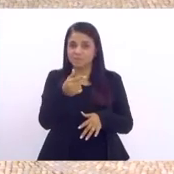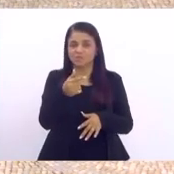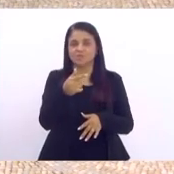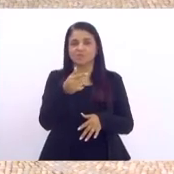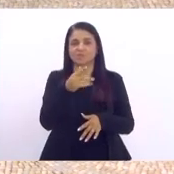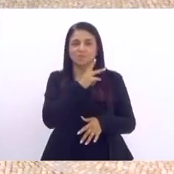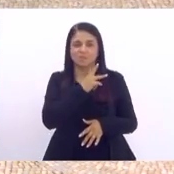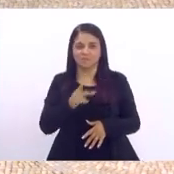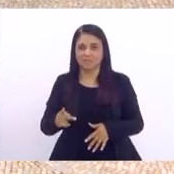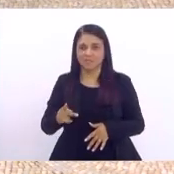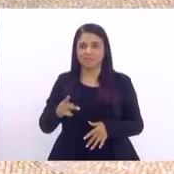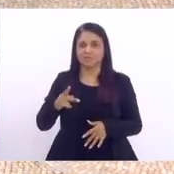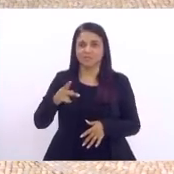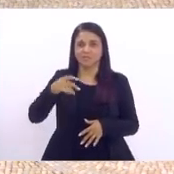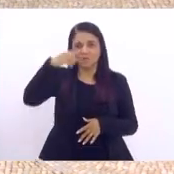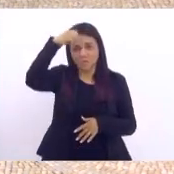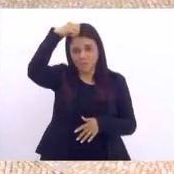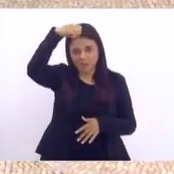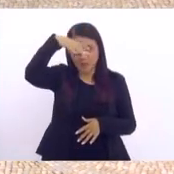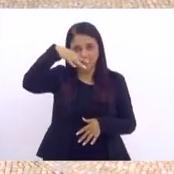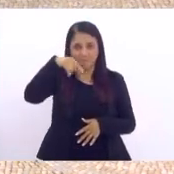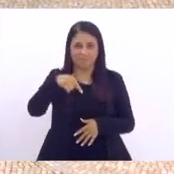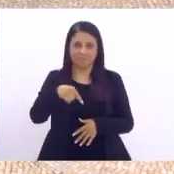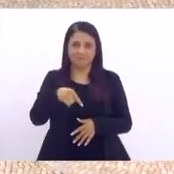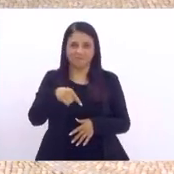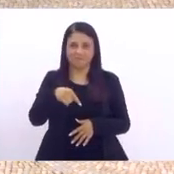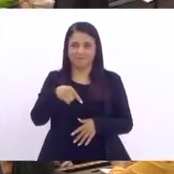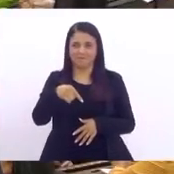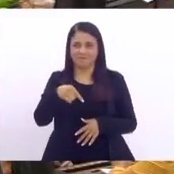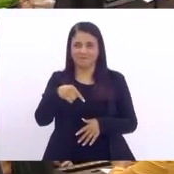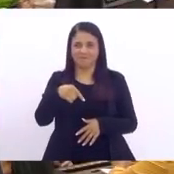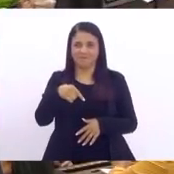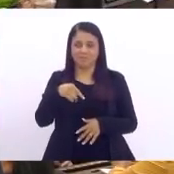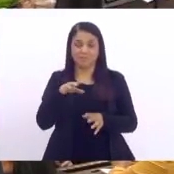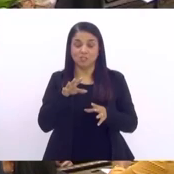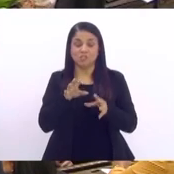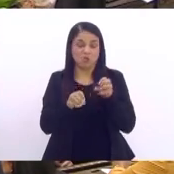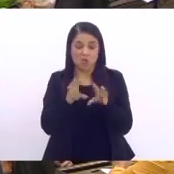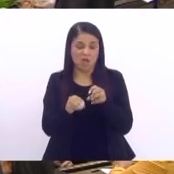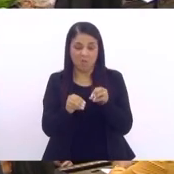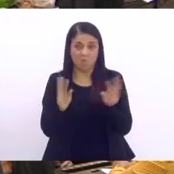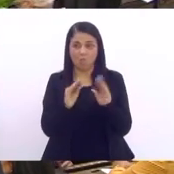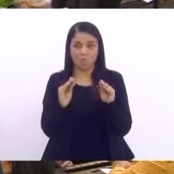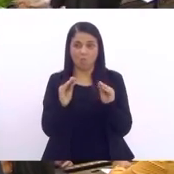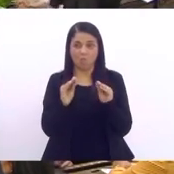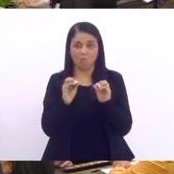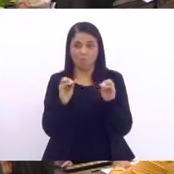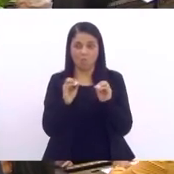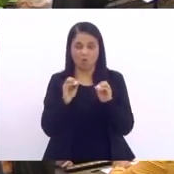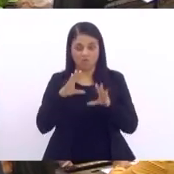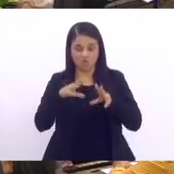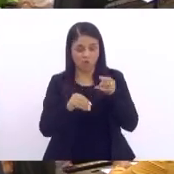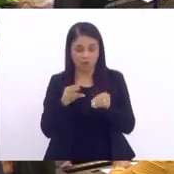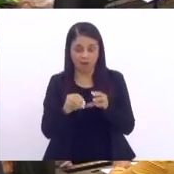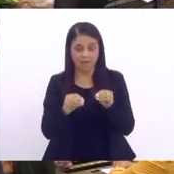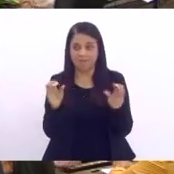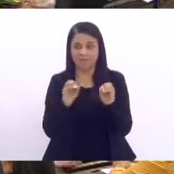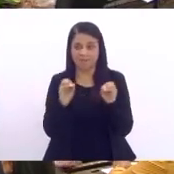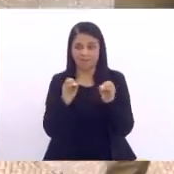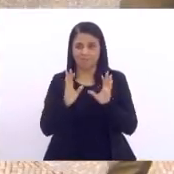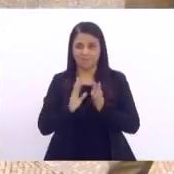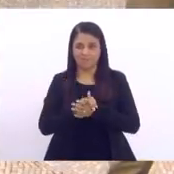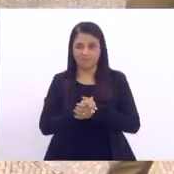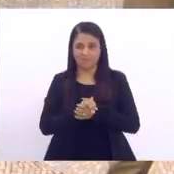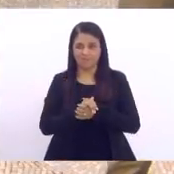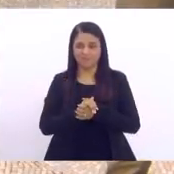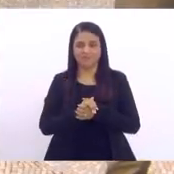consiga ser tocável. Vou colocar uma embutir. De semáforo agora. De Por semáforo. Favor, senhor presidente. Senhor presidente, aproveitar o Rodrigo